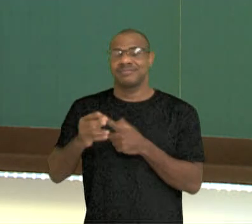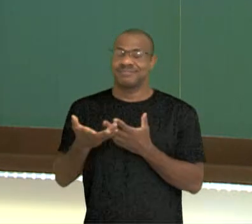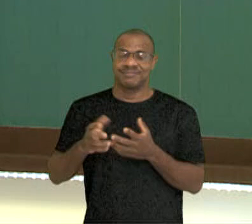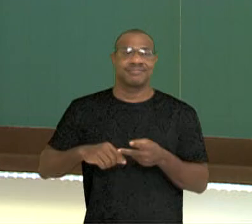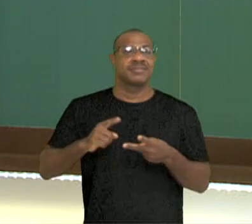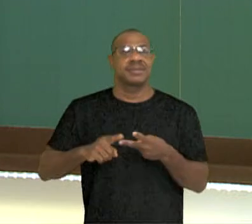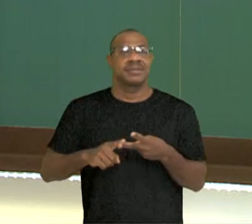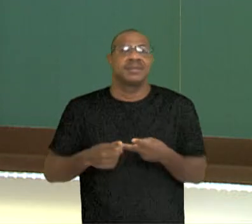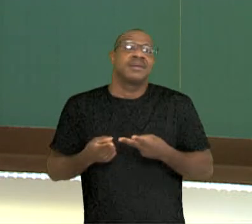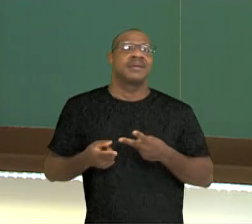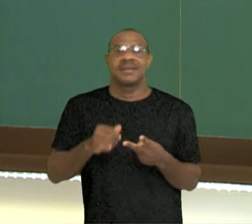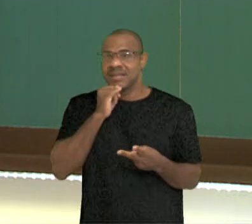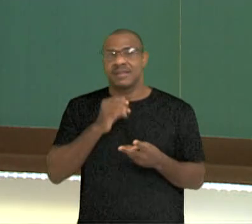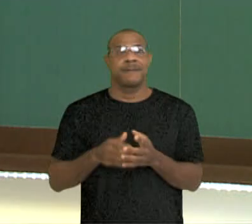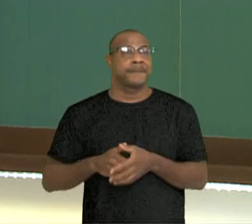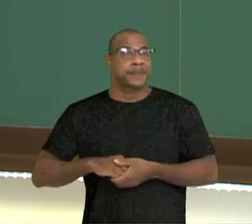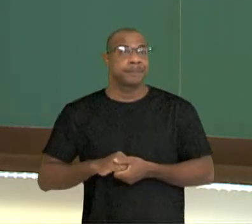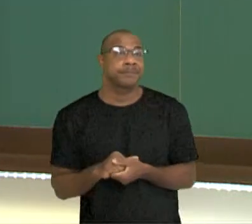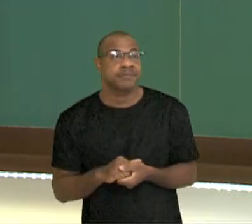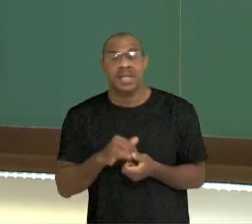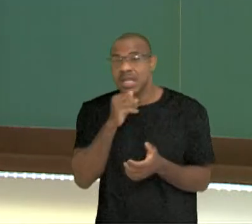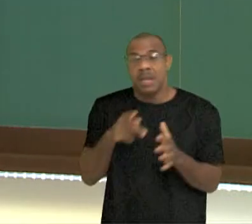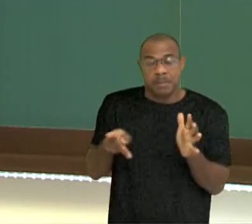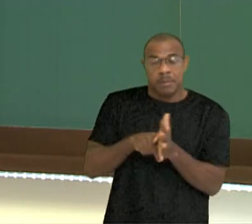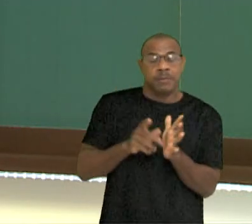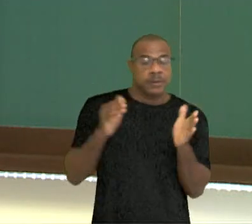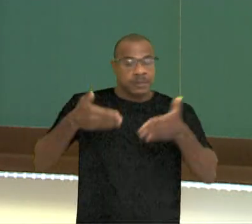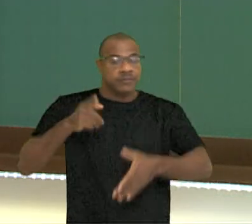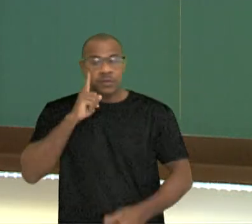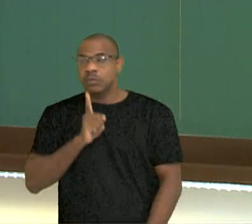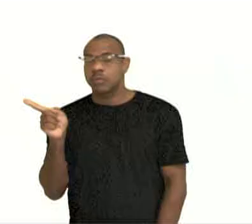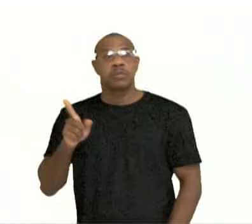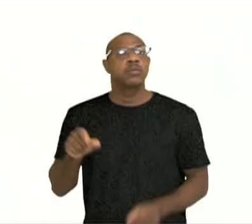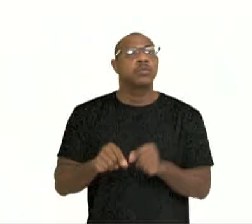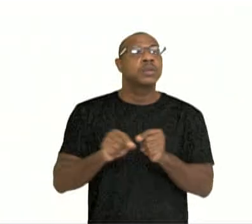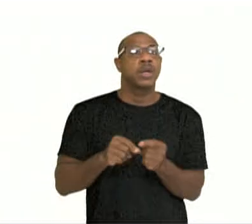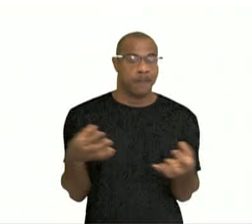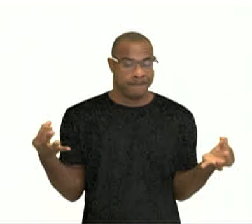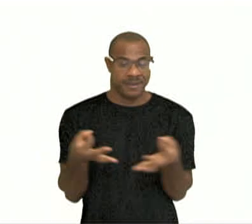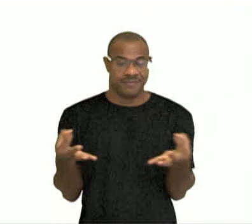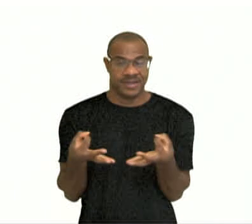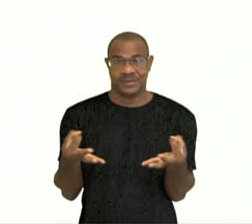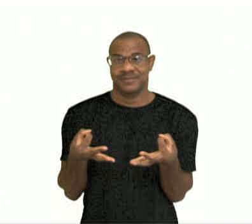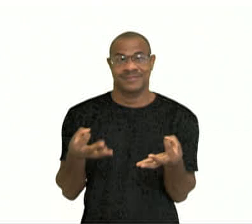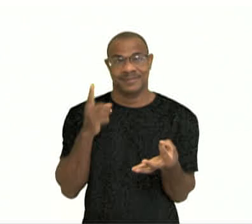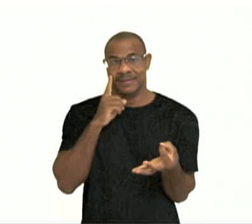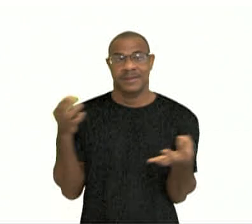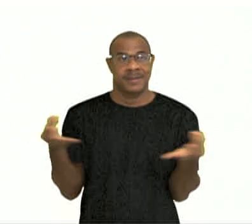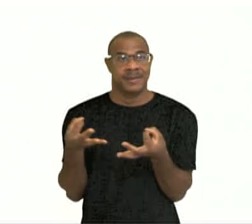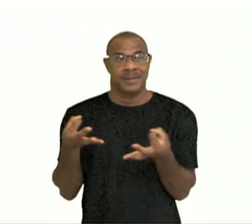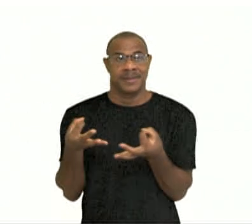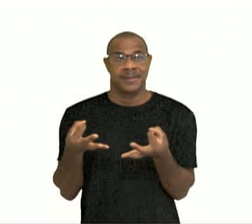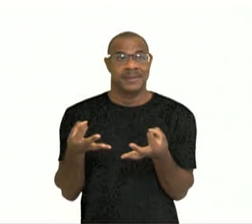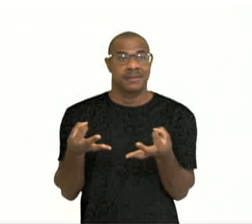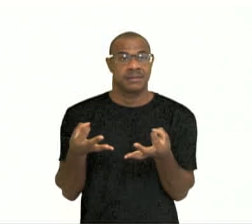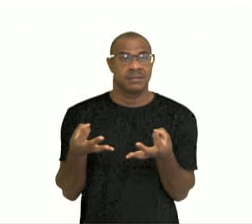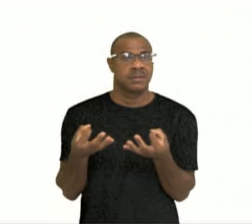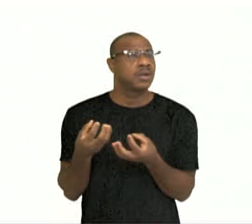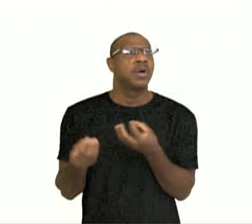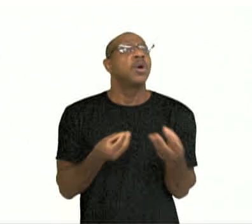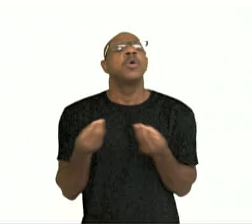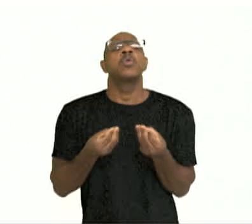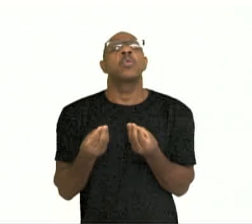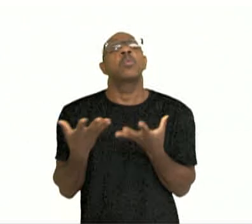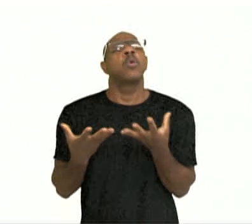no indicativo. Especificamente aqui, o pretérito perfeito. Professora, como eu reconheço